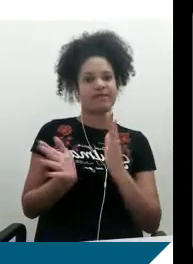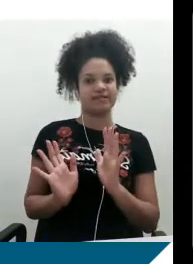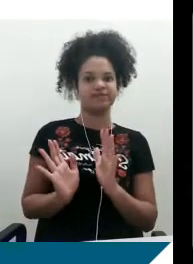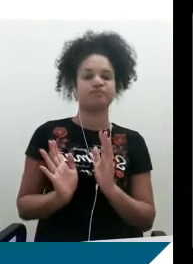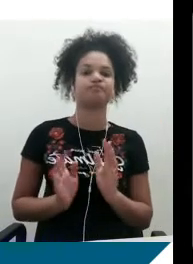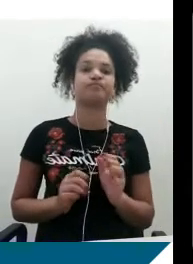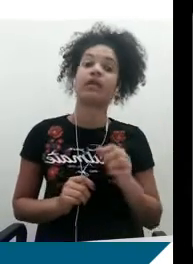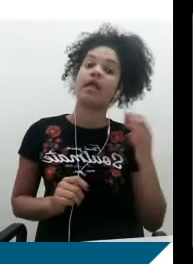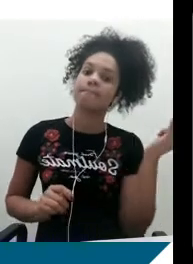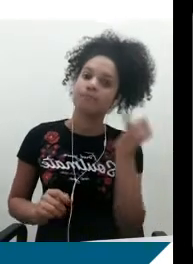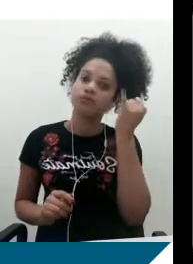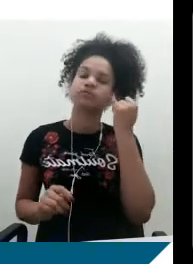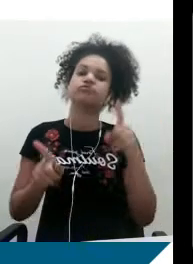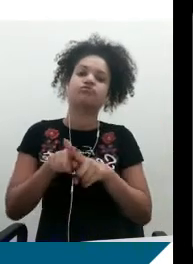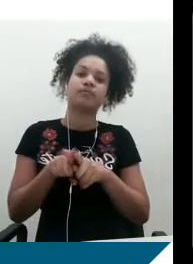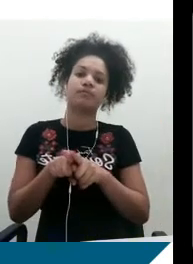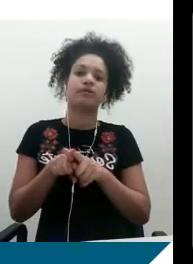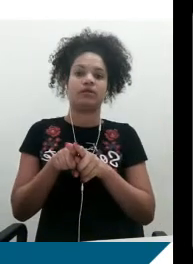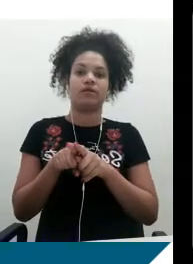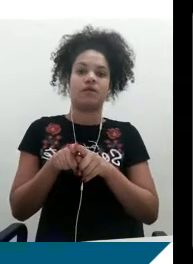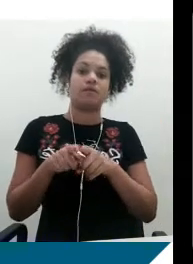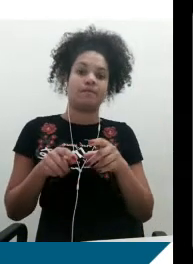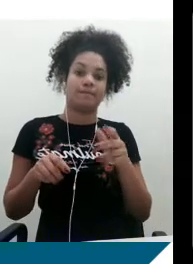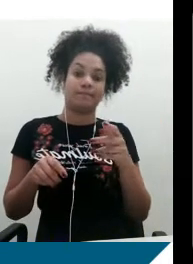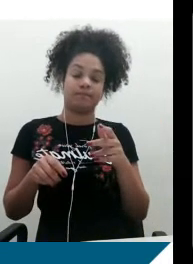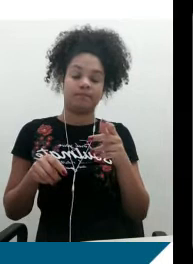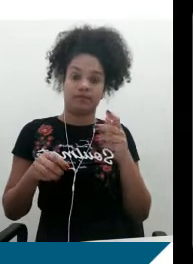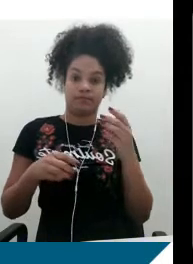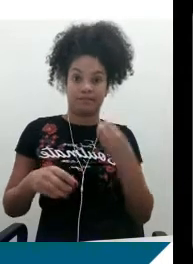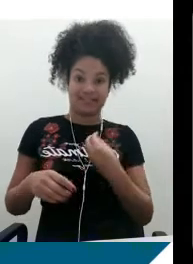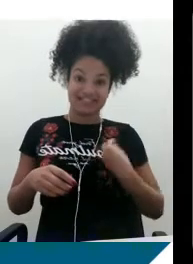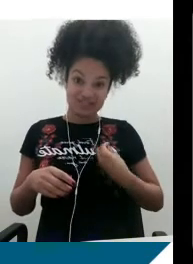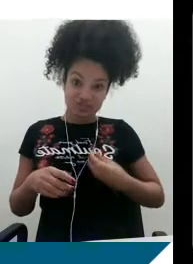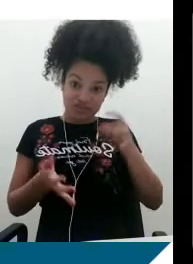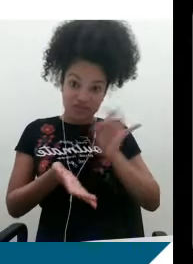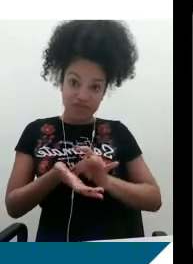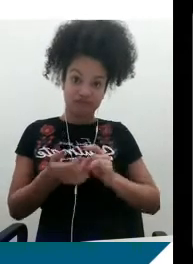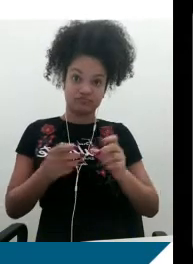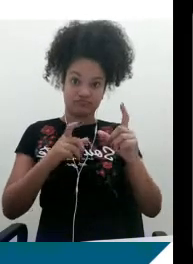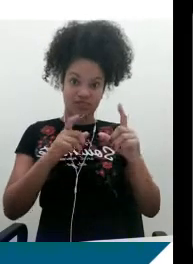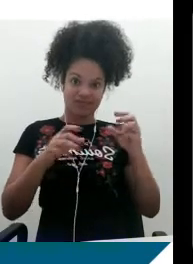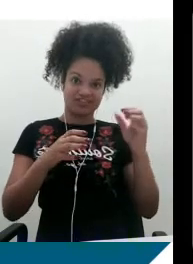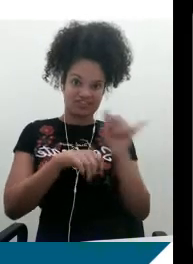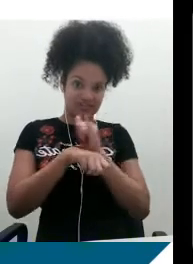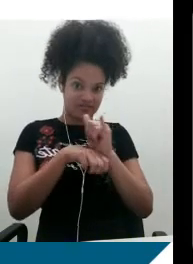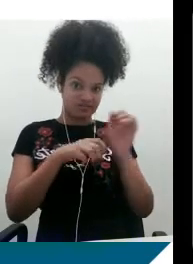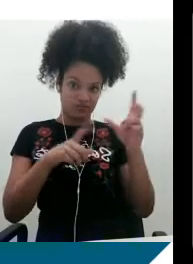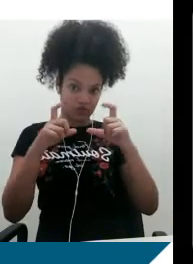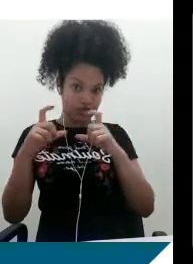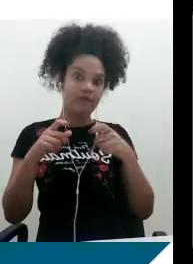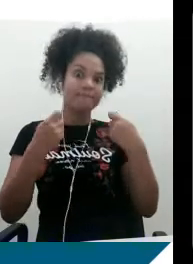introdução, logo no início da redação. É importantíssimo que para que exista uma estratégia fotográfica, haja